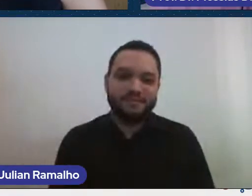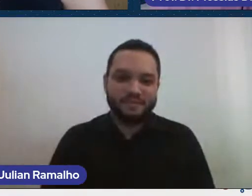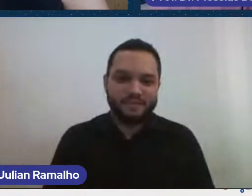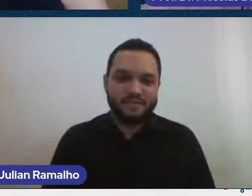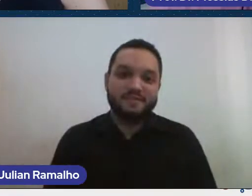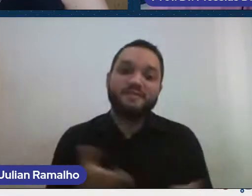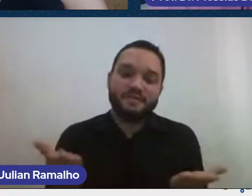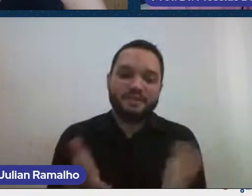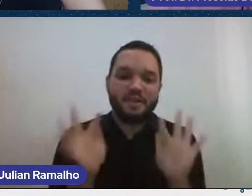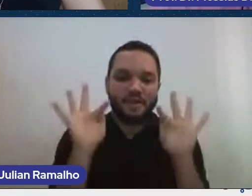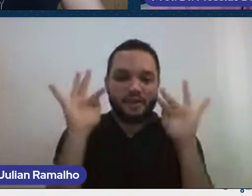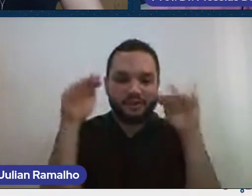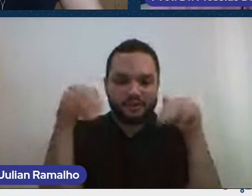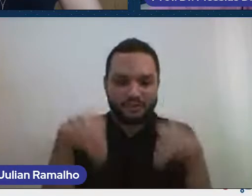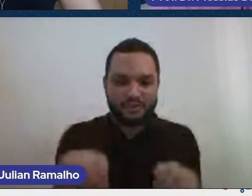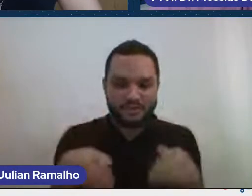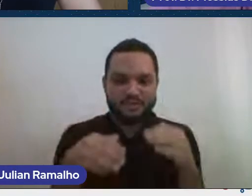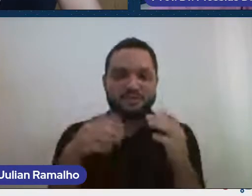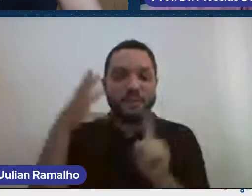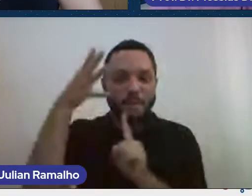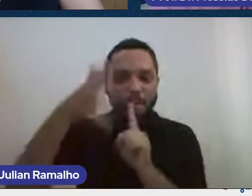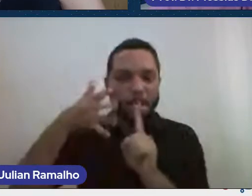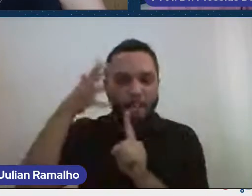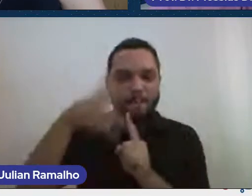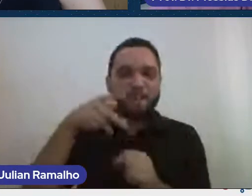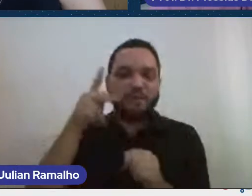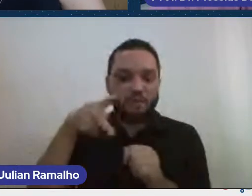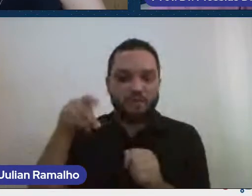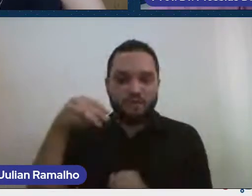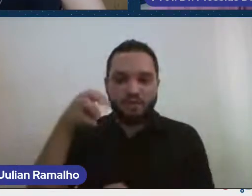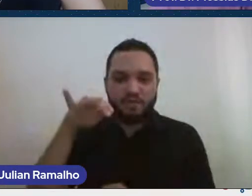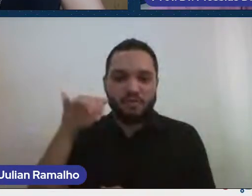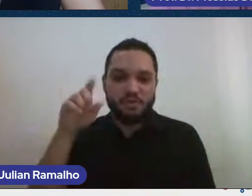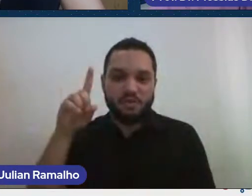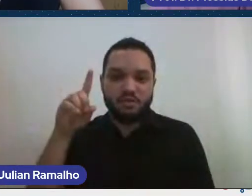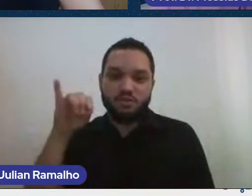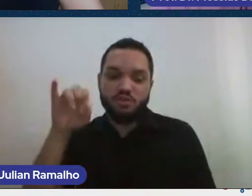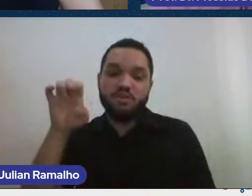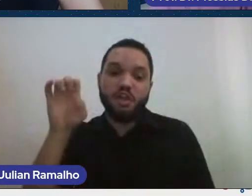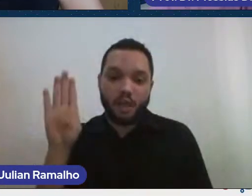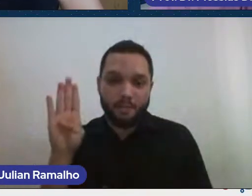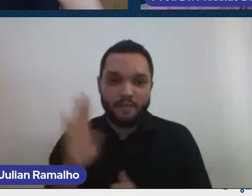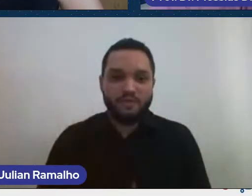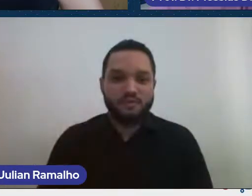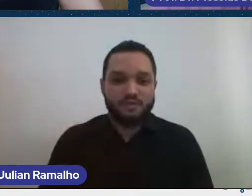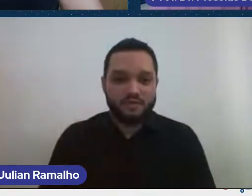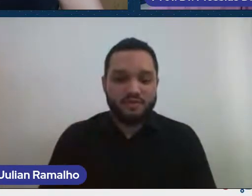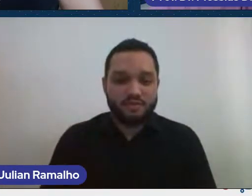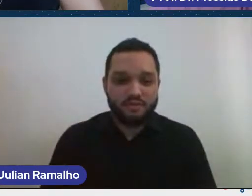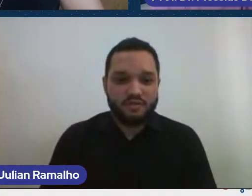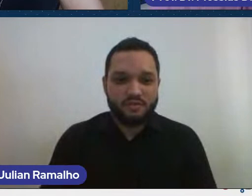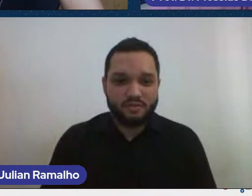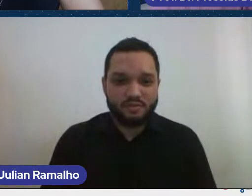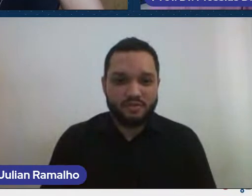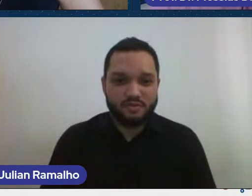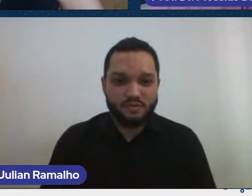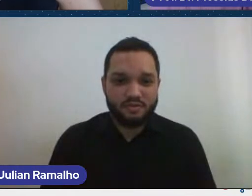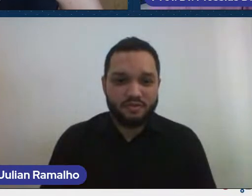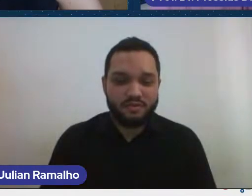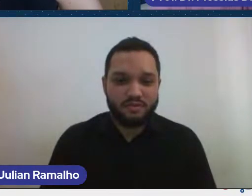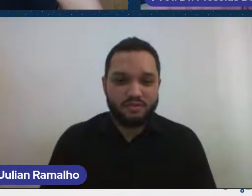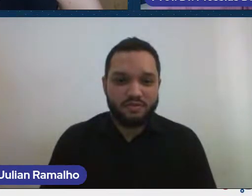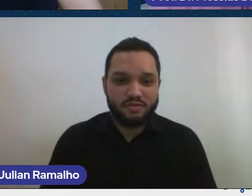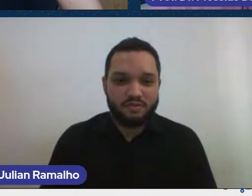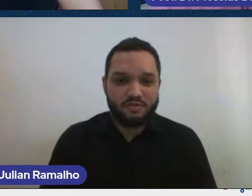gente, a gente encerra a nossa palestra com o professor Messias Dieve. E assim, só foi essa até o momento, mas vocês, o